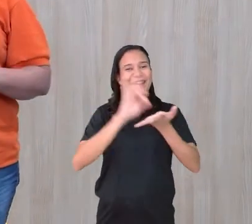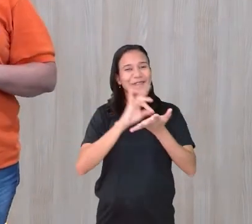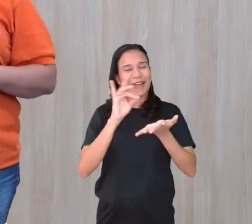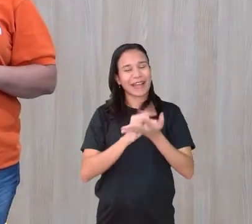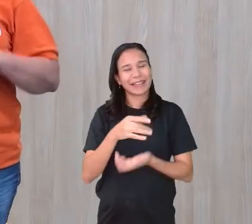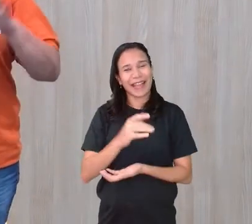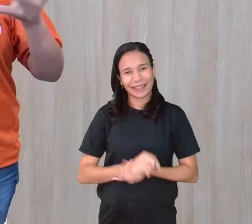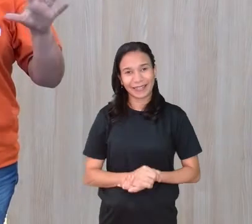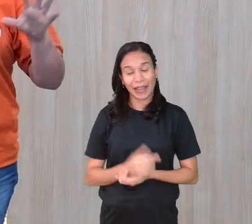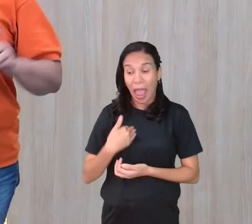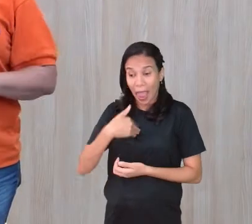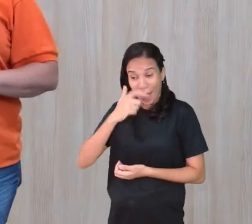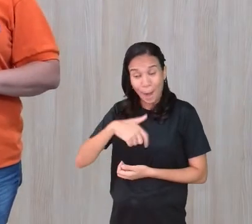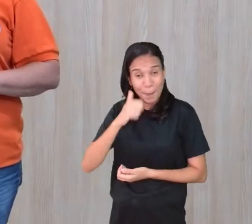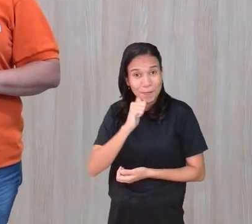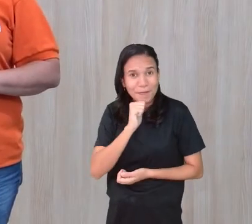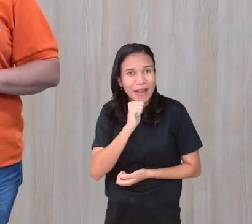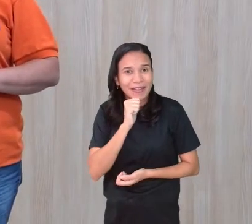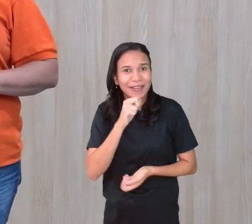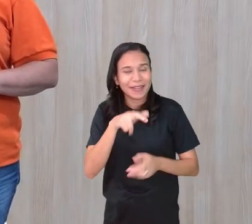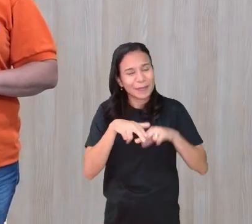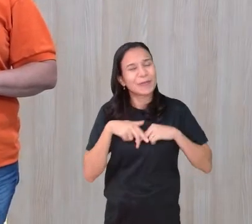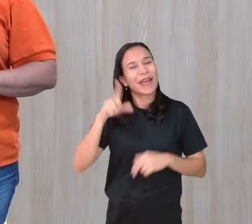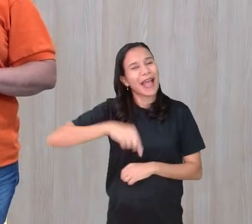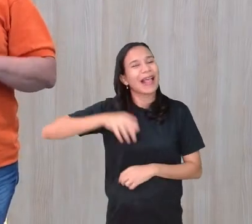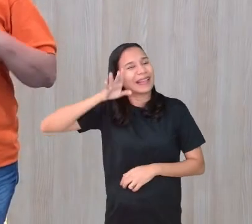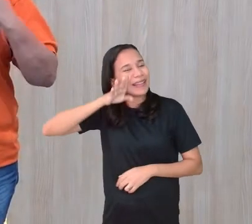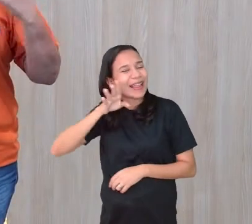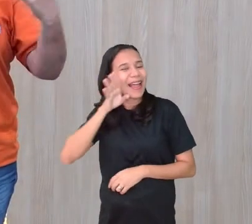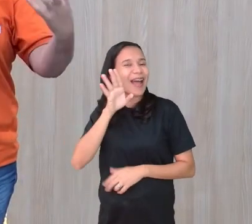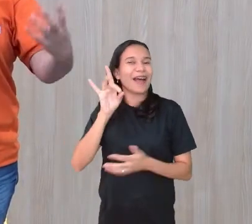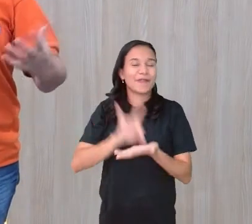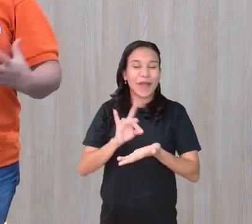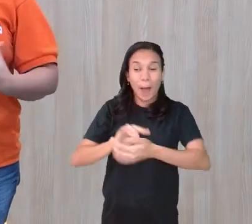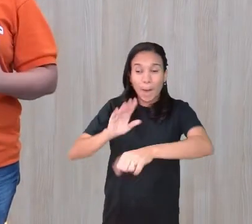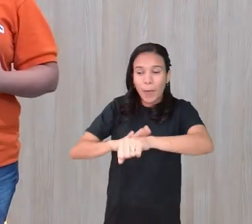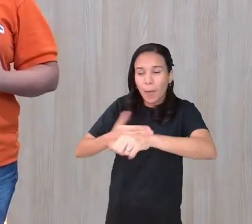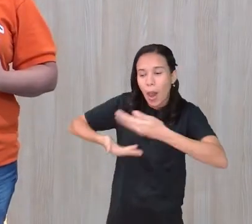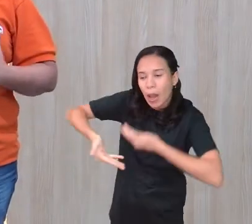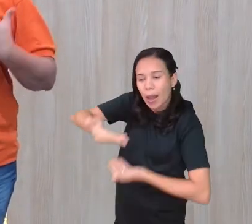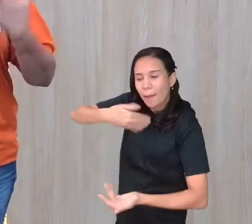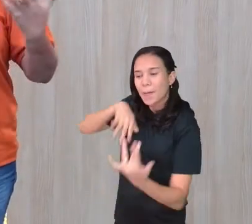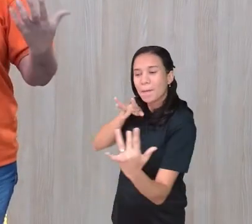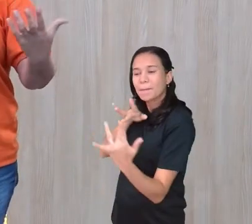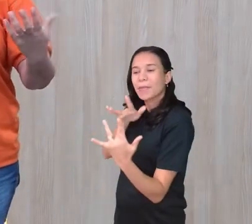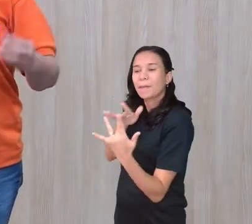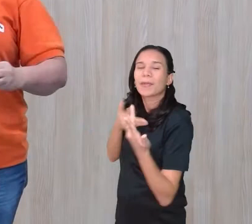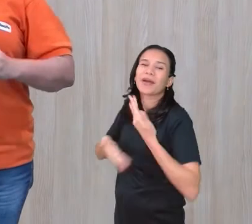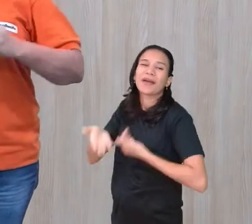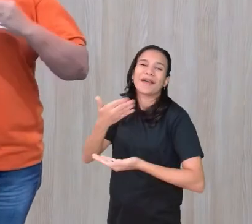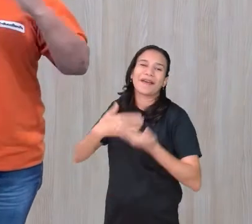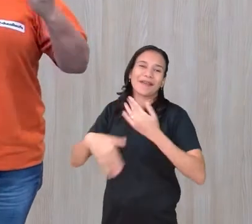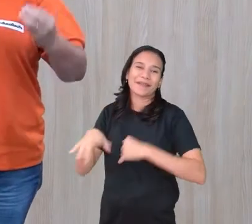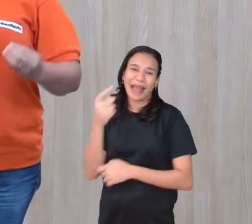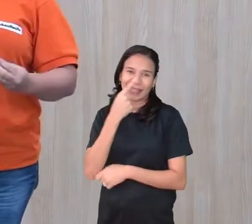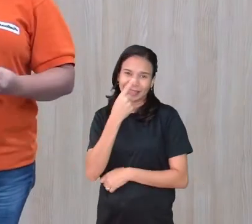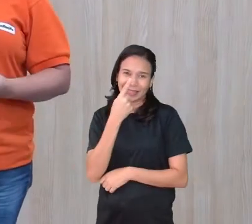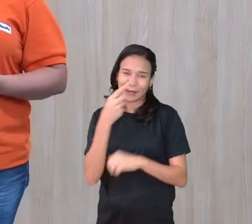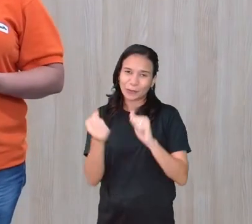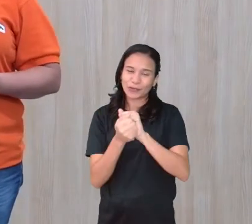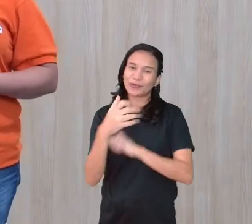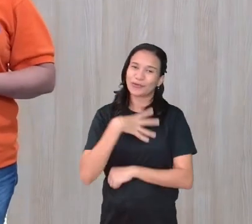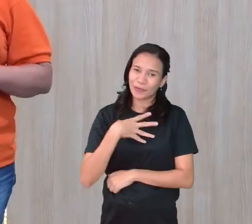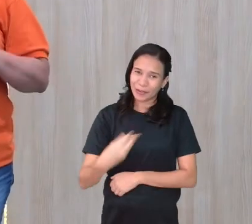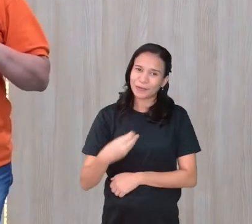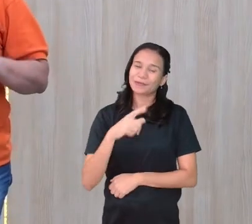nosso coração. Eu sou mãe. Então, assim, é muito legal, né, ter esse momento, esse relacionamento de intimidade com